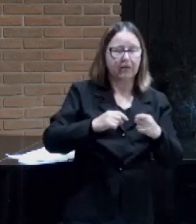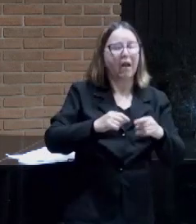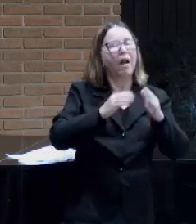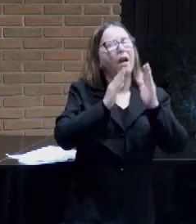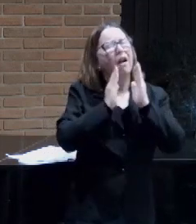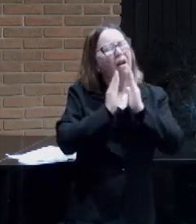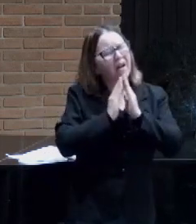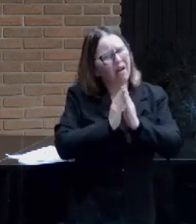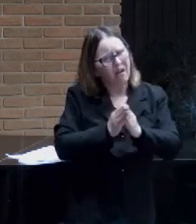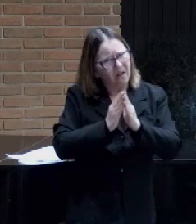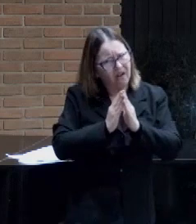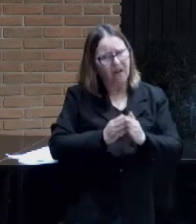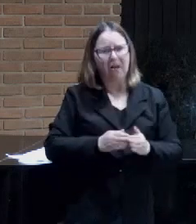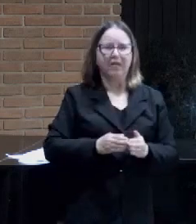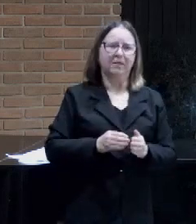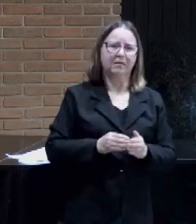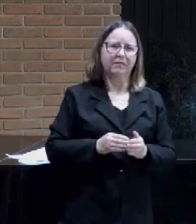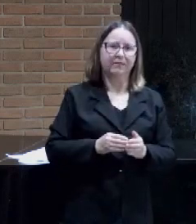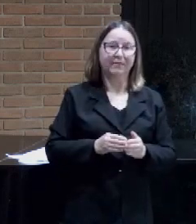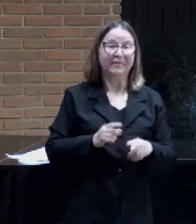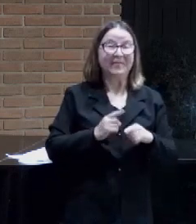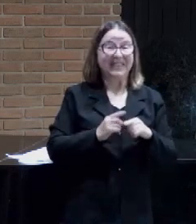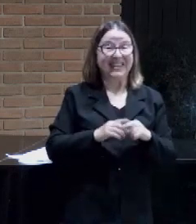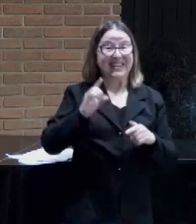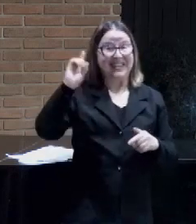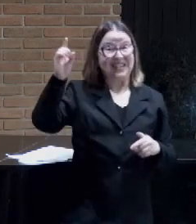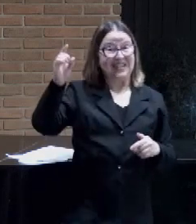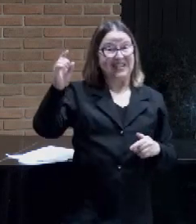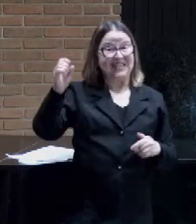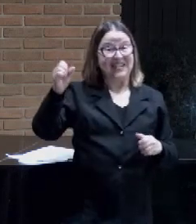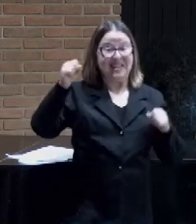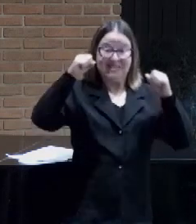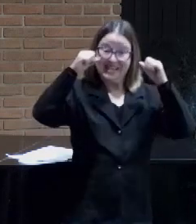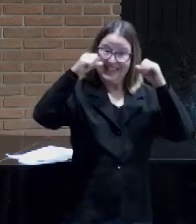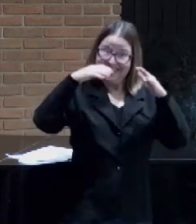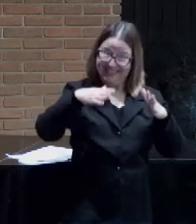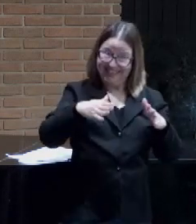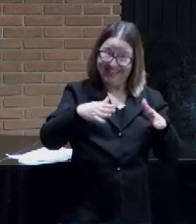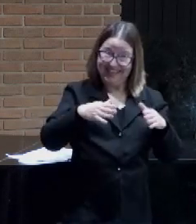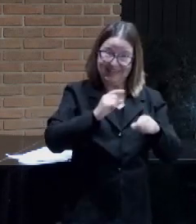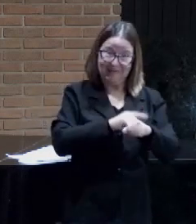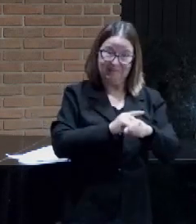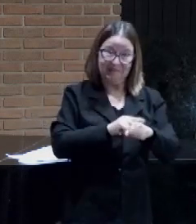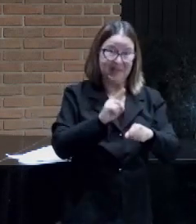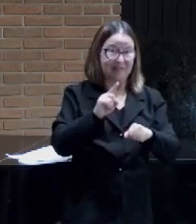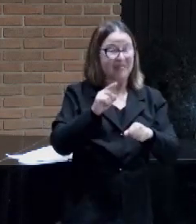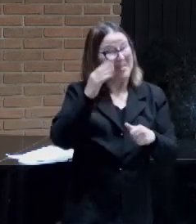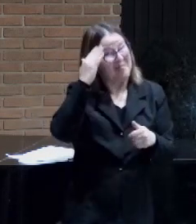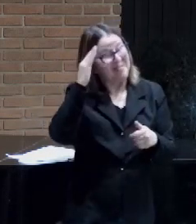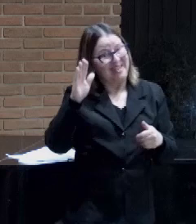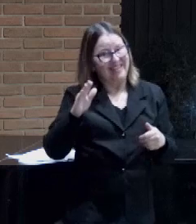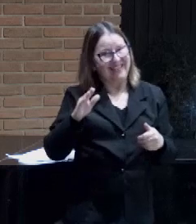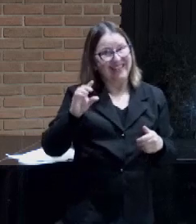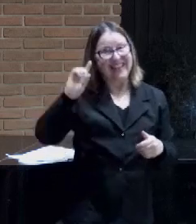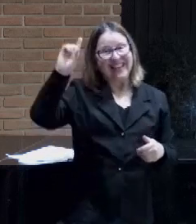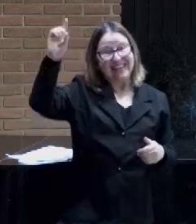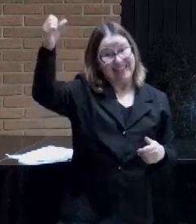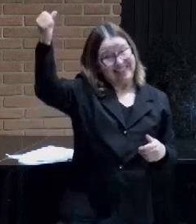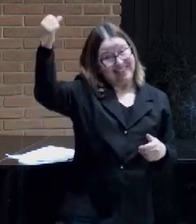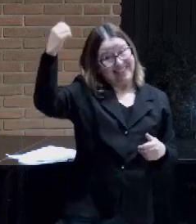mesmo assim. Ore. Porque Deus vai dar graça quando você menos esperar. Ele é gracioso.